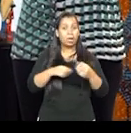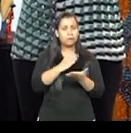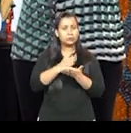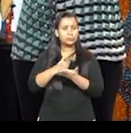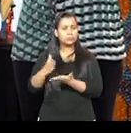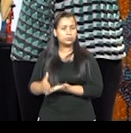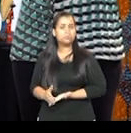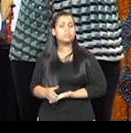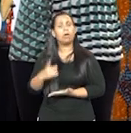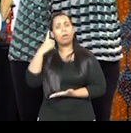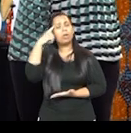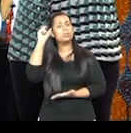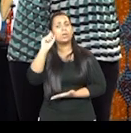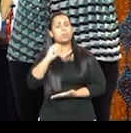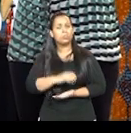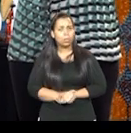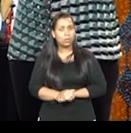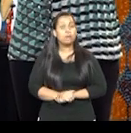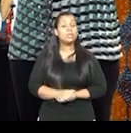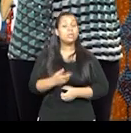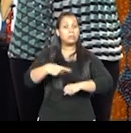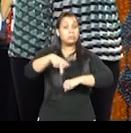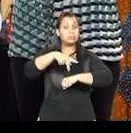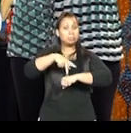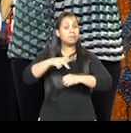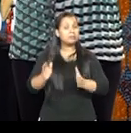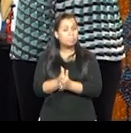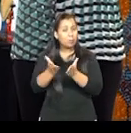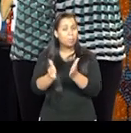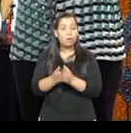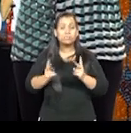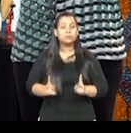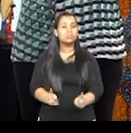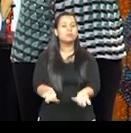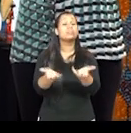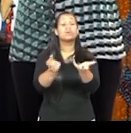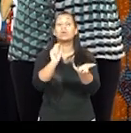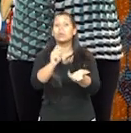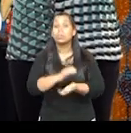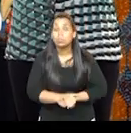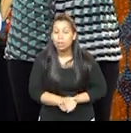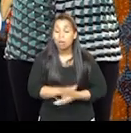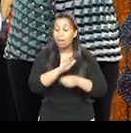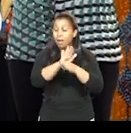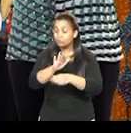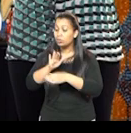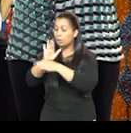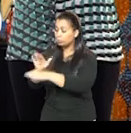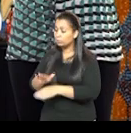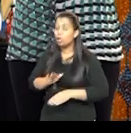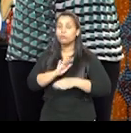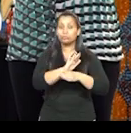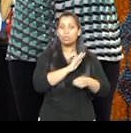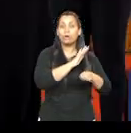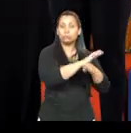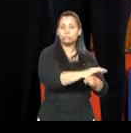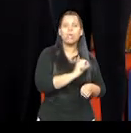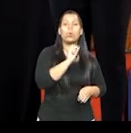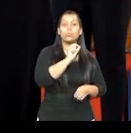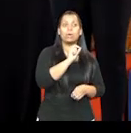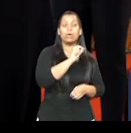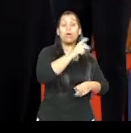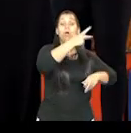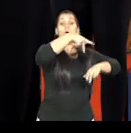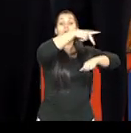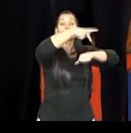de que os países subdesenvolvidos, eles sempre buscam atender às necessidades dos países desenvolvidos.